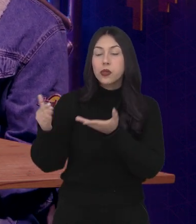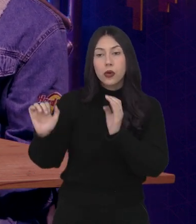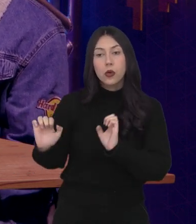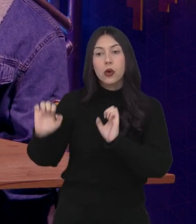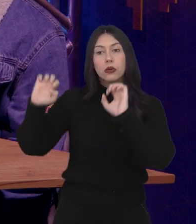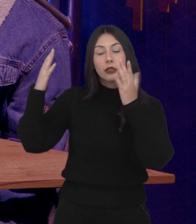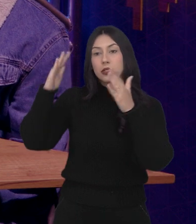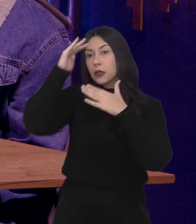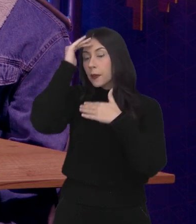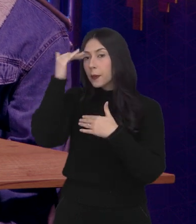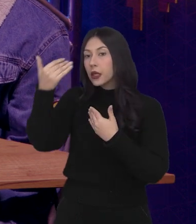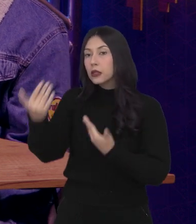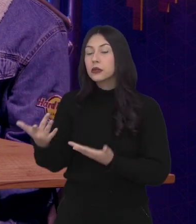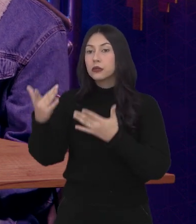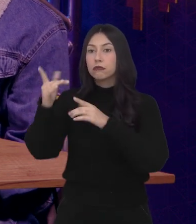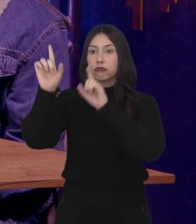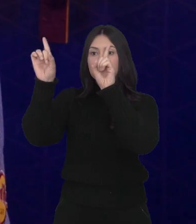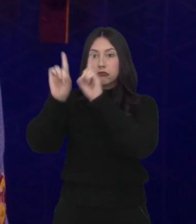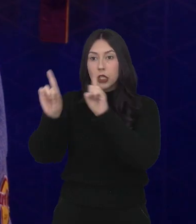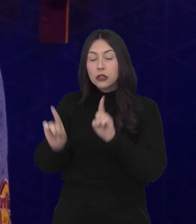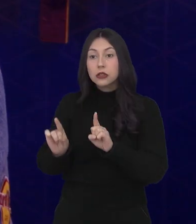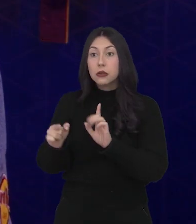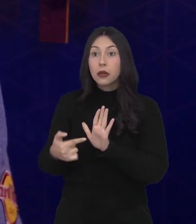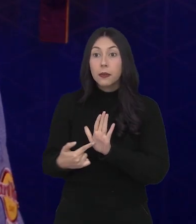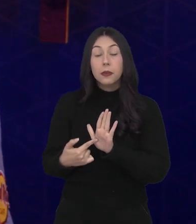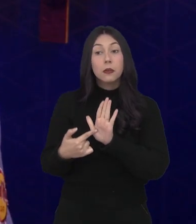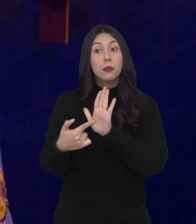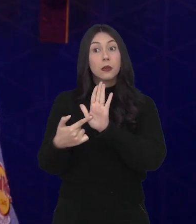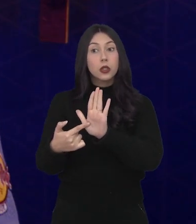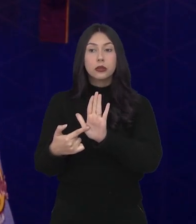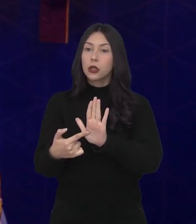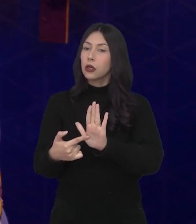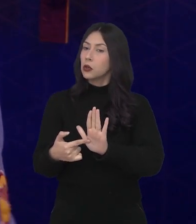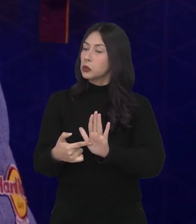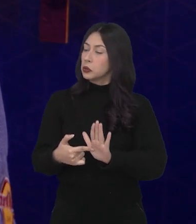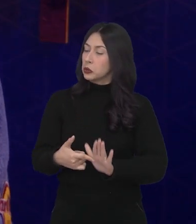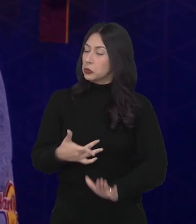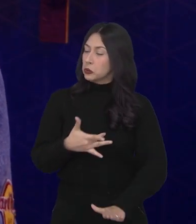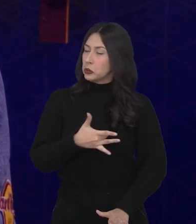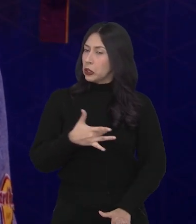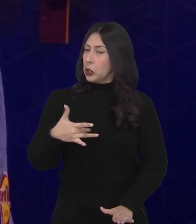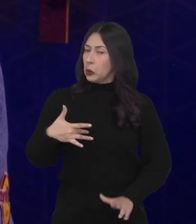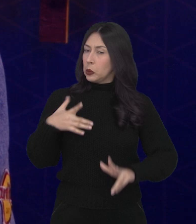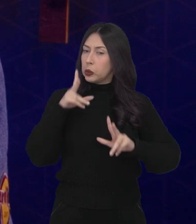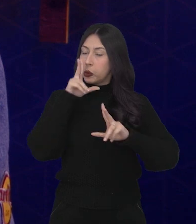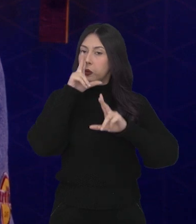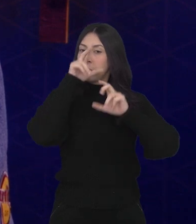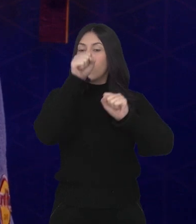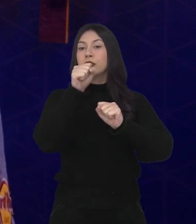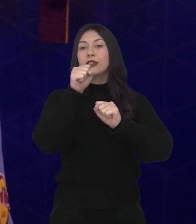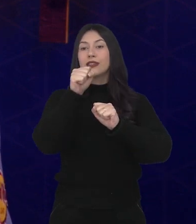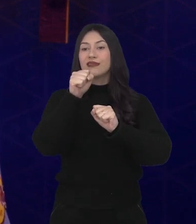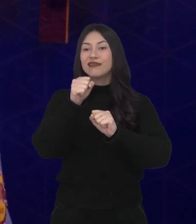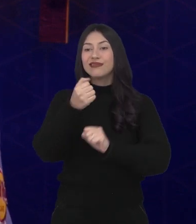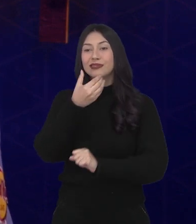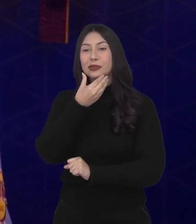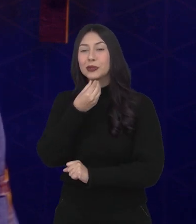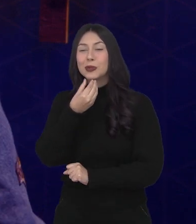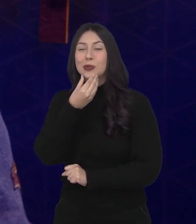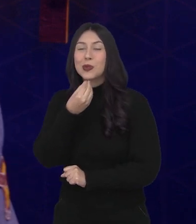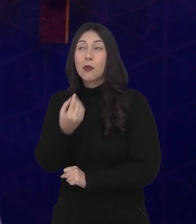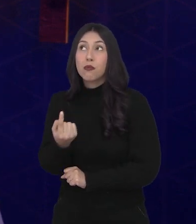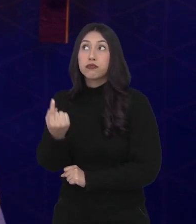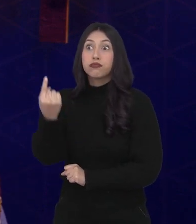esse evento em homenagem aos deuses para mostrar muito do vigor, da saúde, da força dos homens,